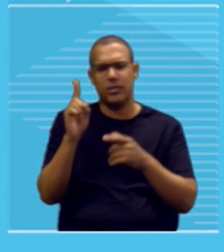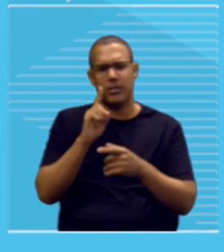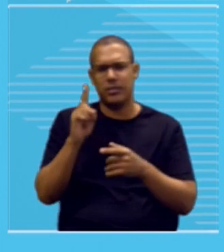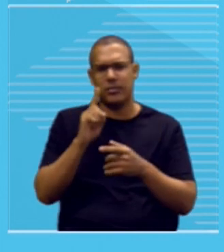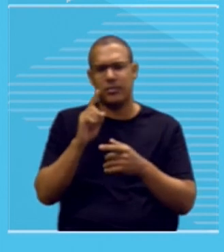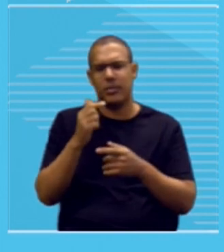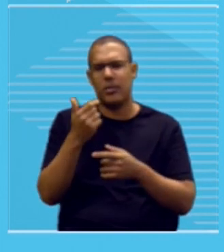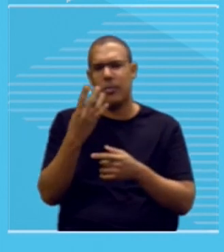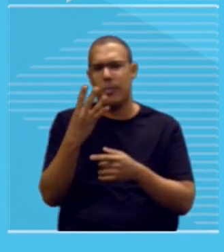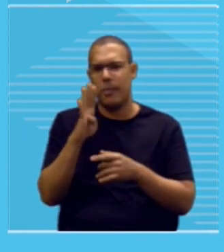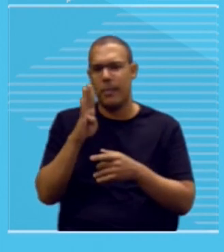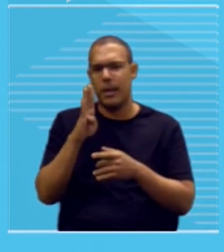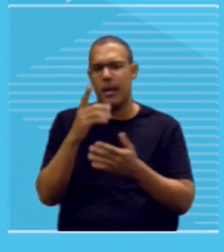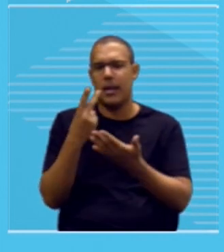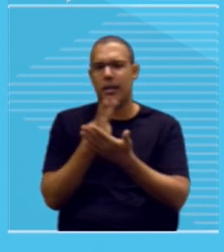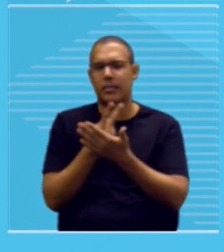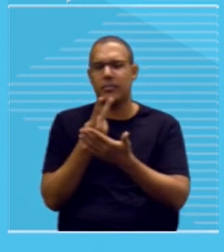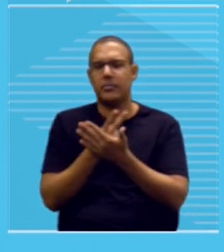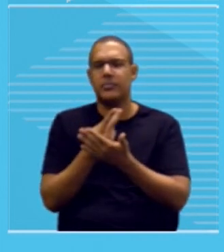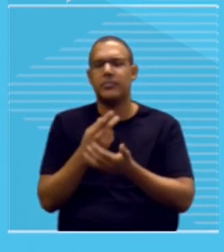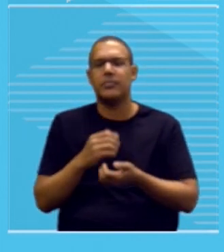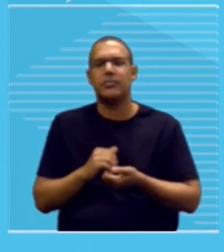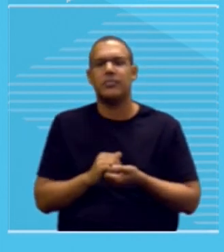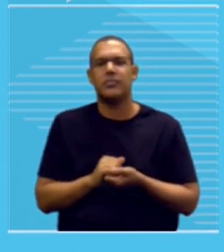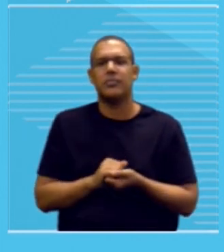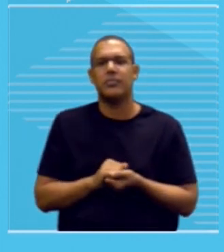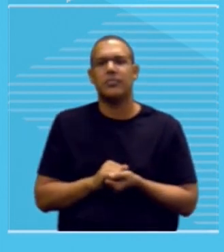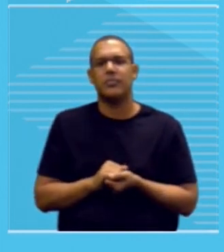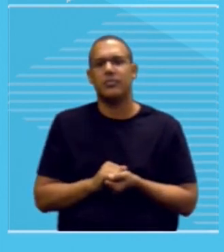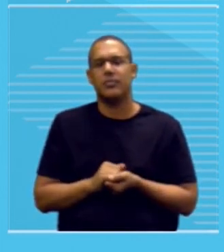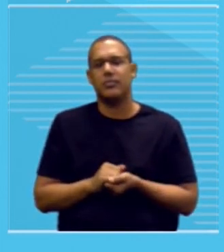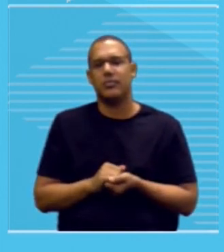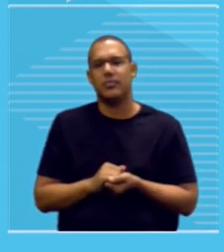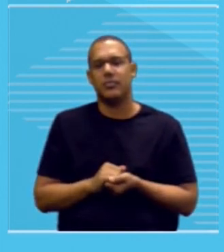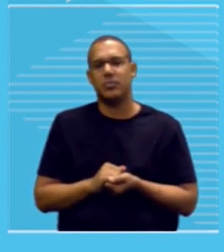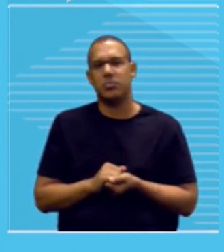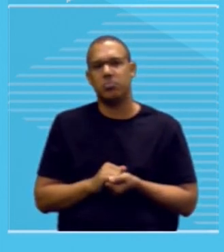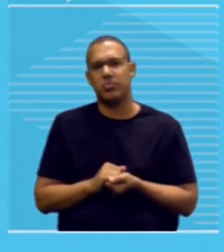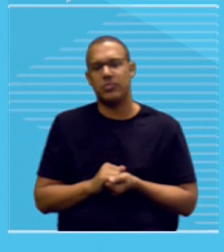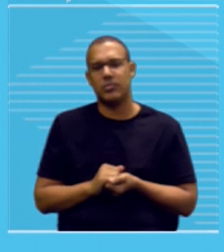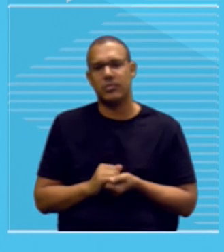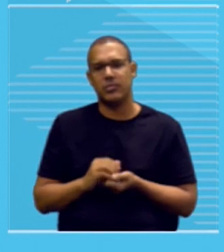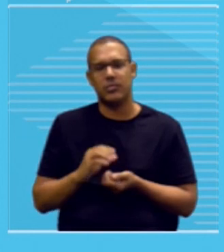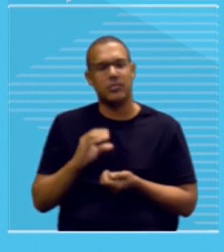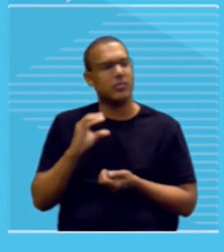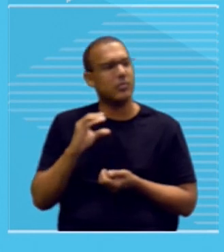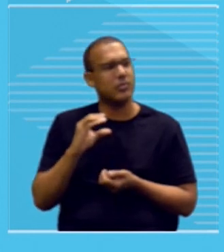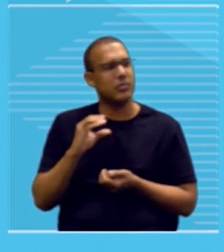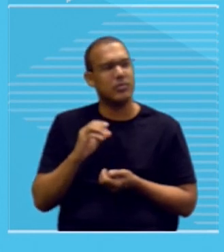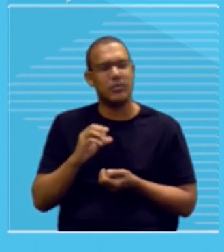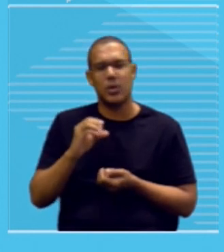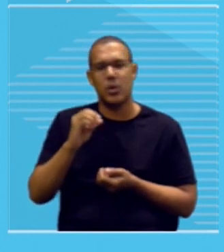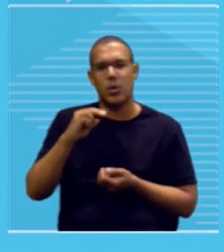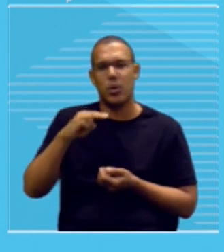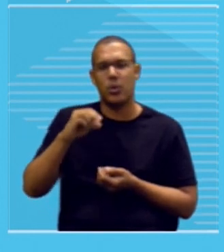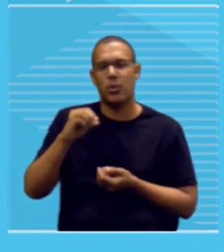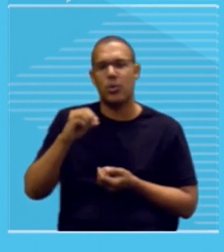tá fora de nossa possibilidade estamos entre letras sem letra D galera letra C fala de